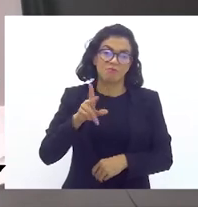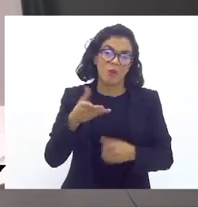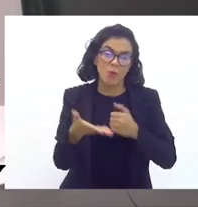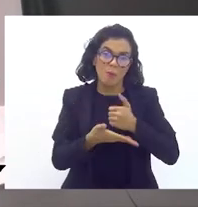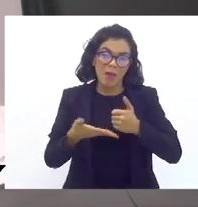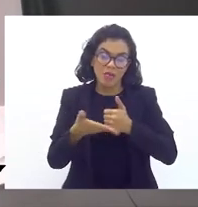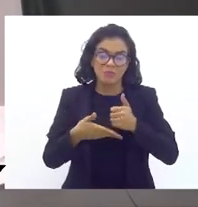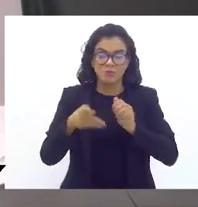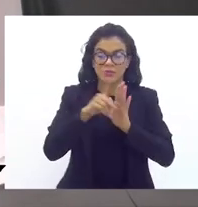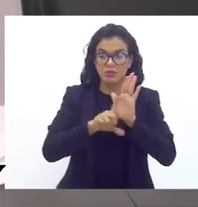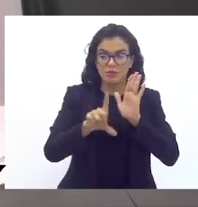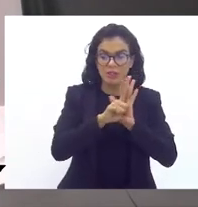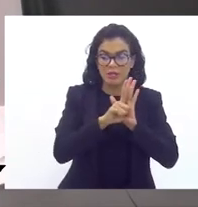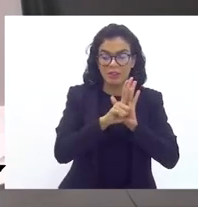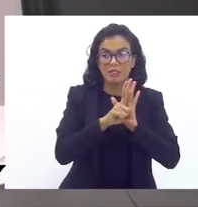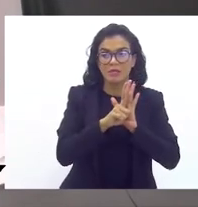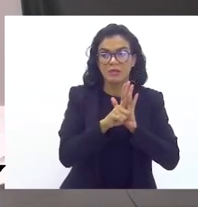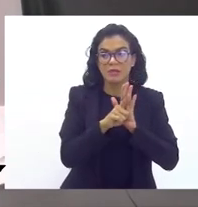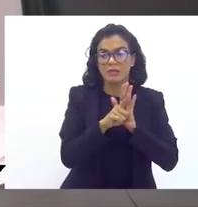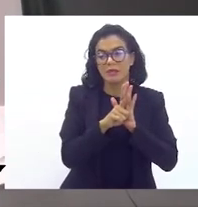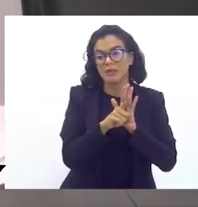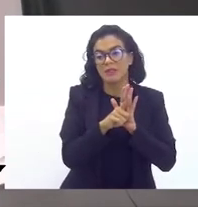lei e vamos também